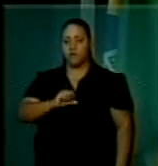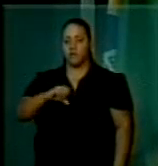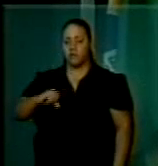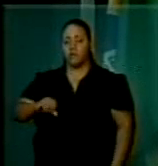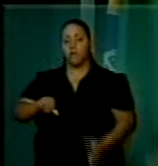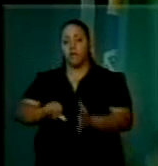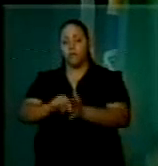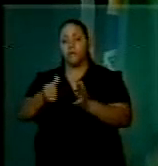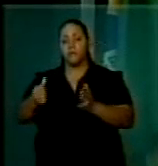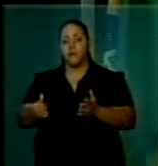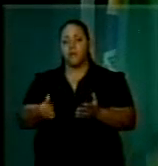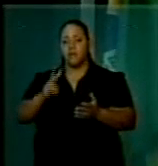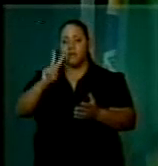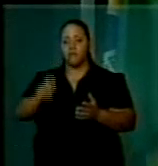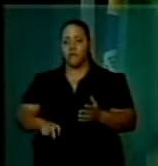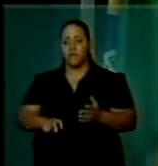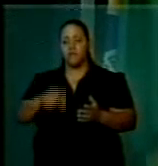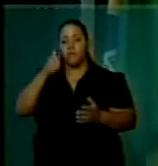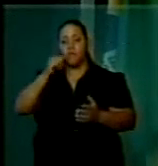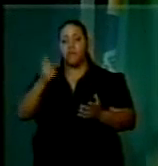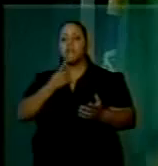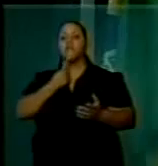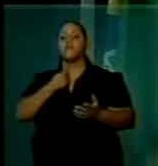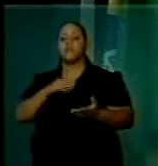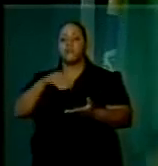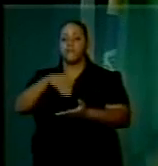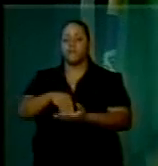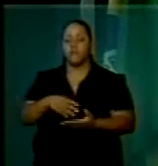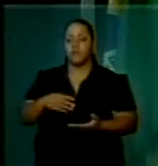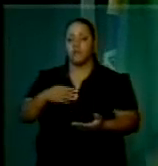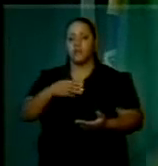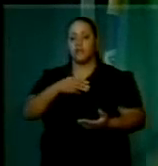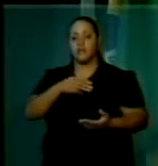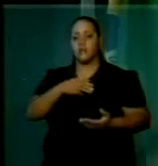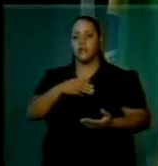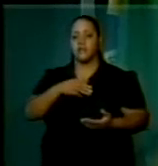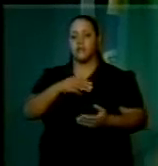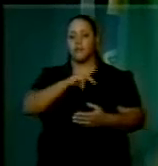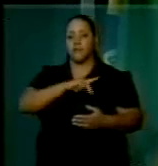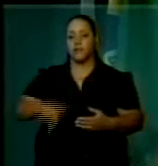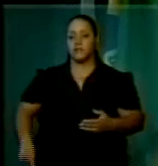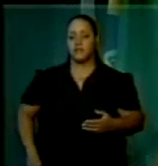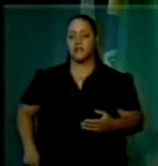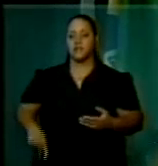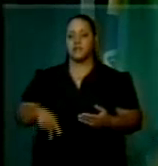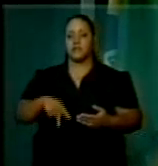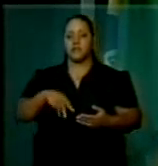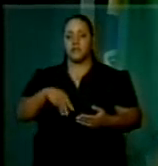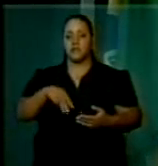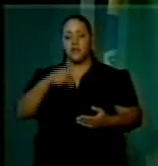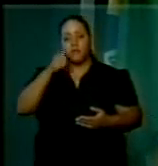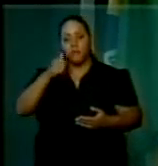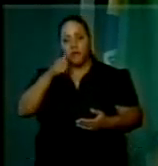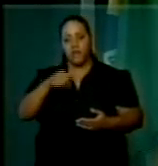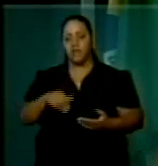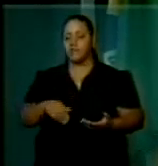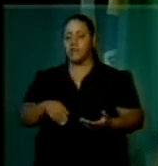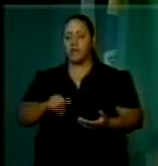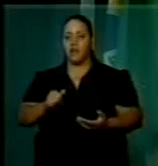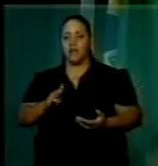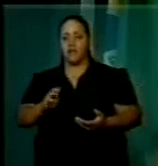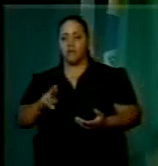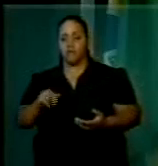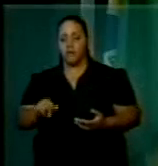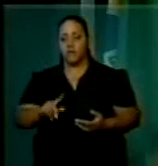a primeira candidatura de uma mulher para a presidência da República. A candidata era Maria Pio de Abreu, do PN, Partido Nacional.